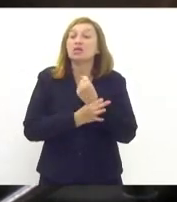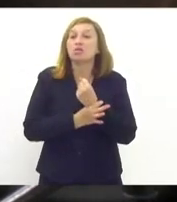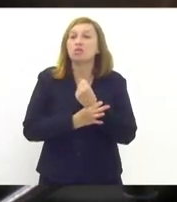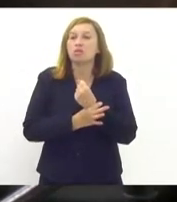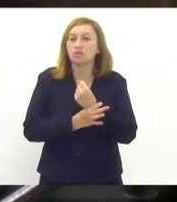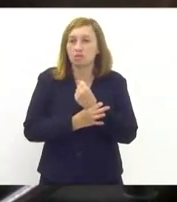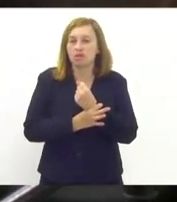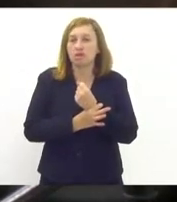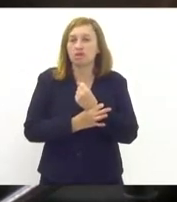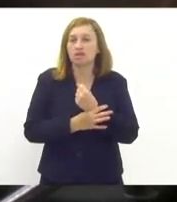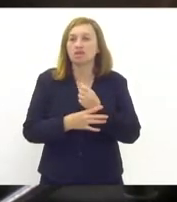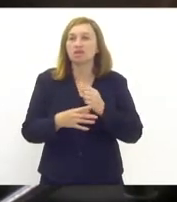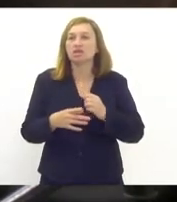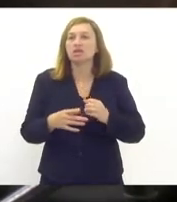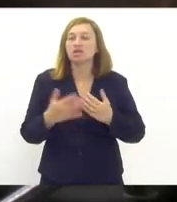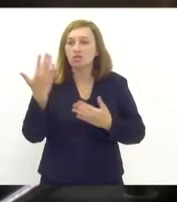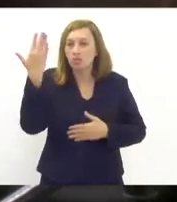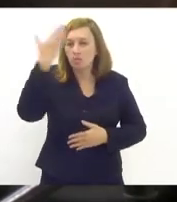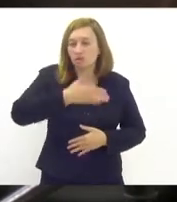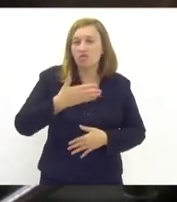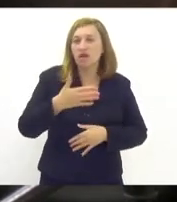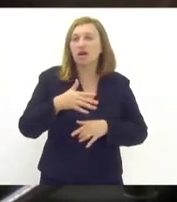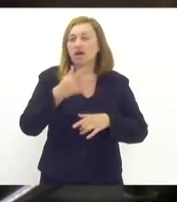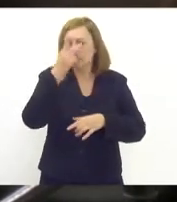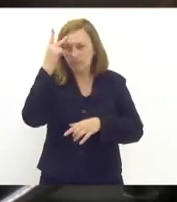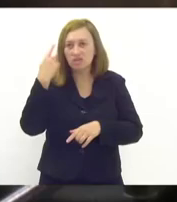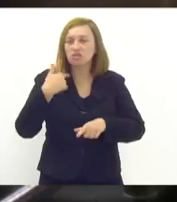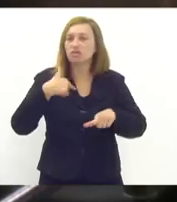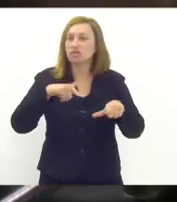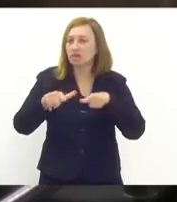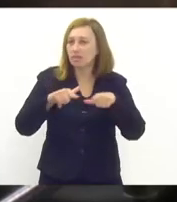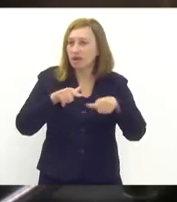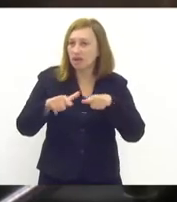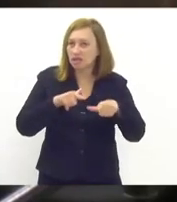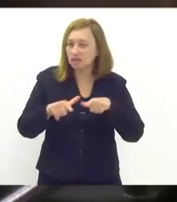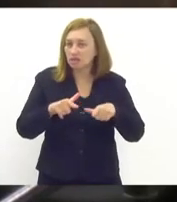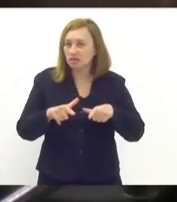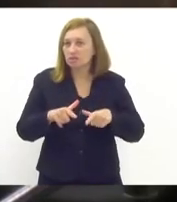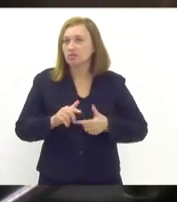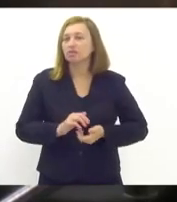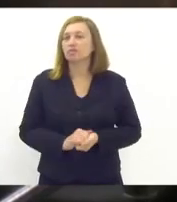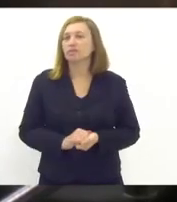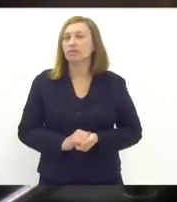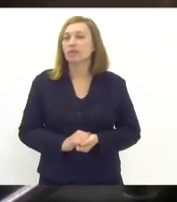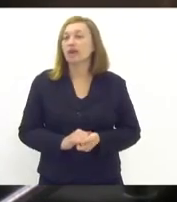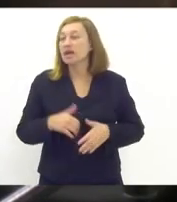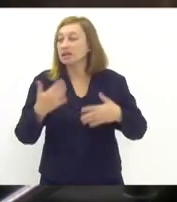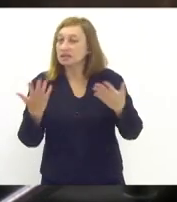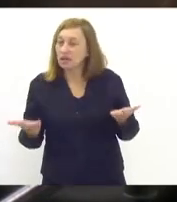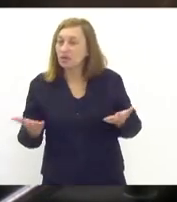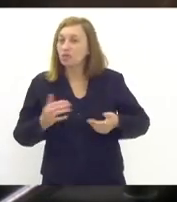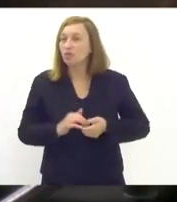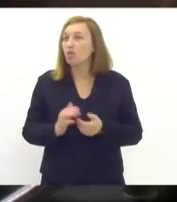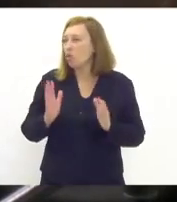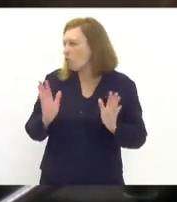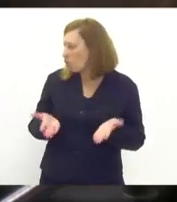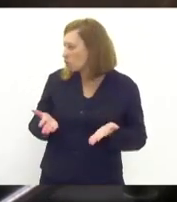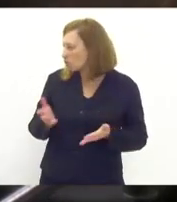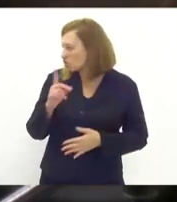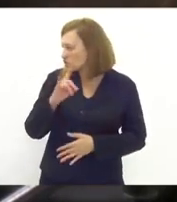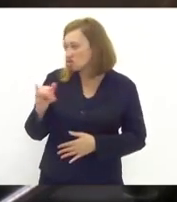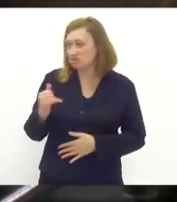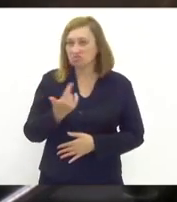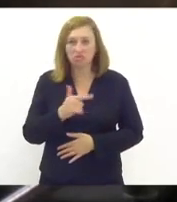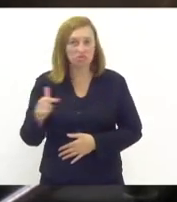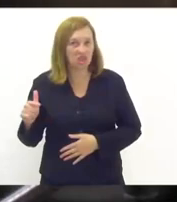ele era trabalhador, que ele era idôneo, que ele tinha uma conduta correta. Então, hoje em dia, não tem nem